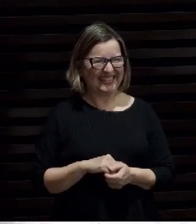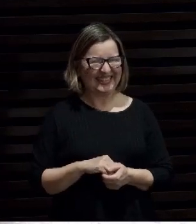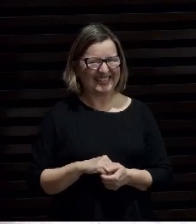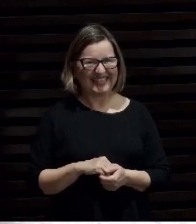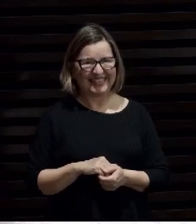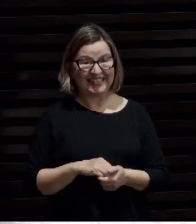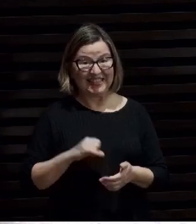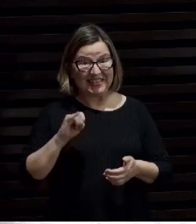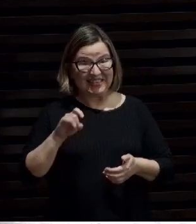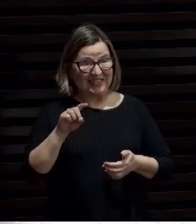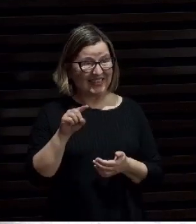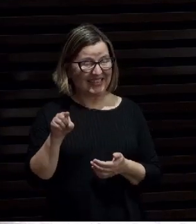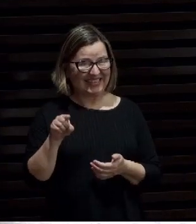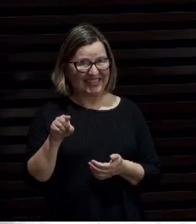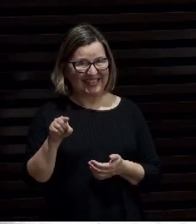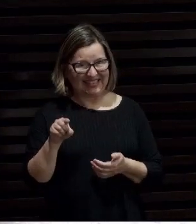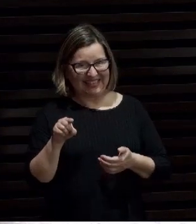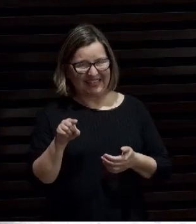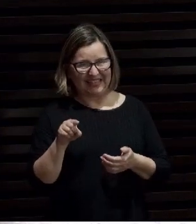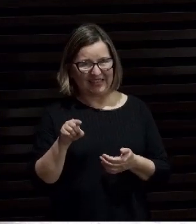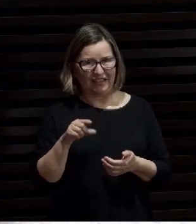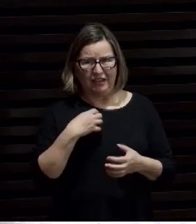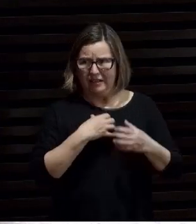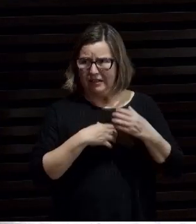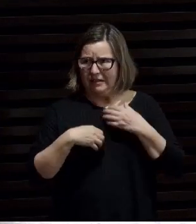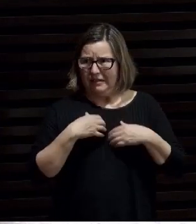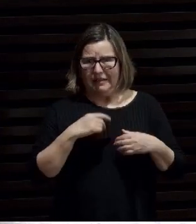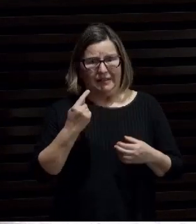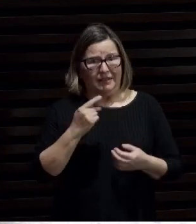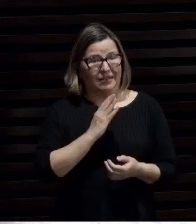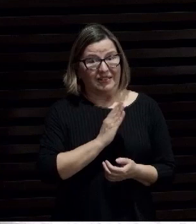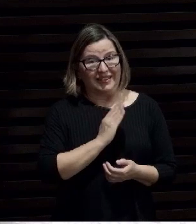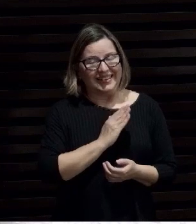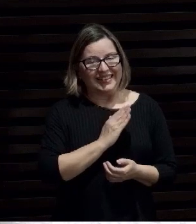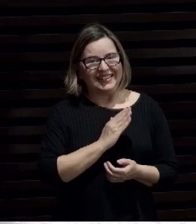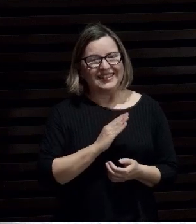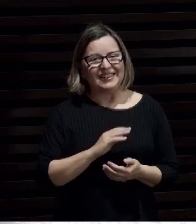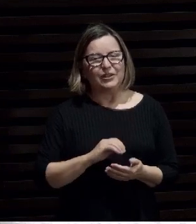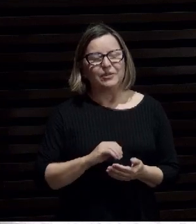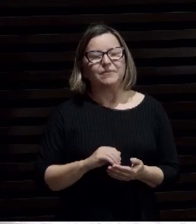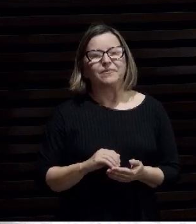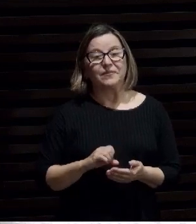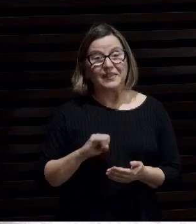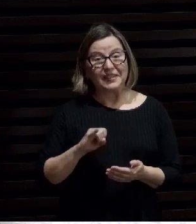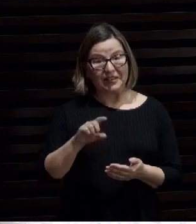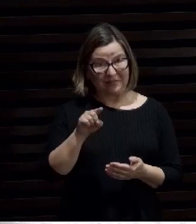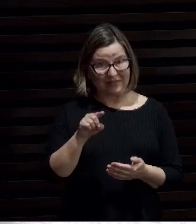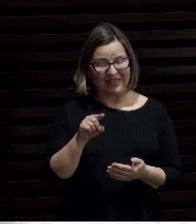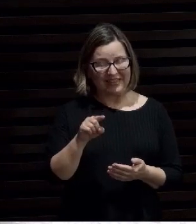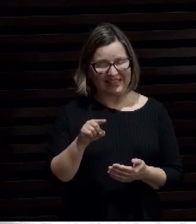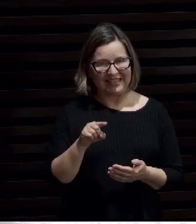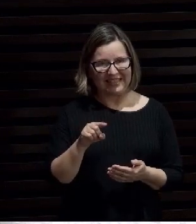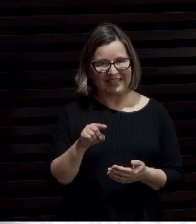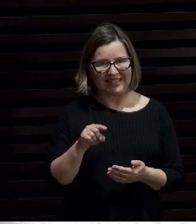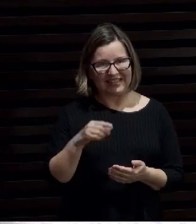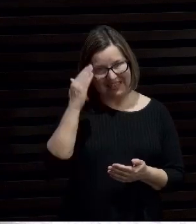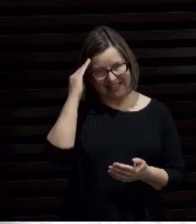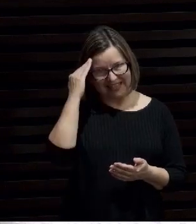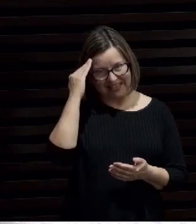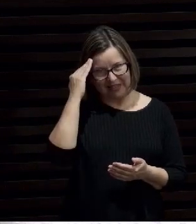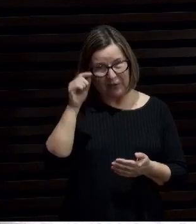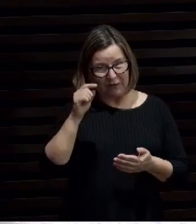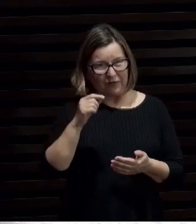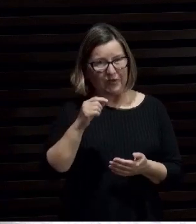Se você bater um desespero no seu coração, meus amados, se você discerniu que você é um pecador